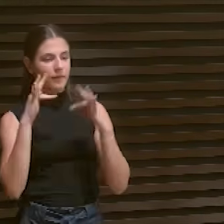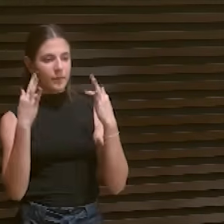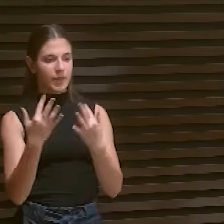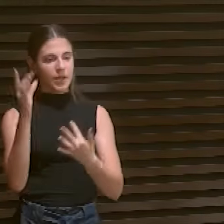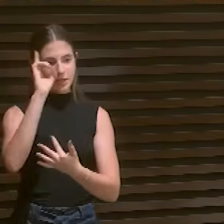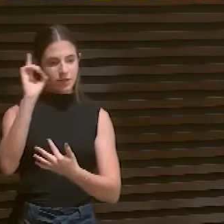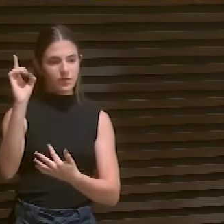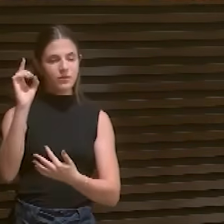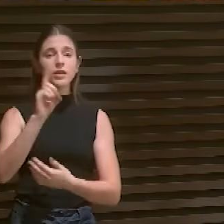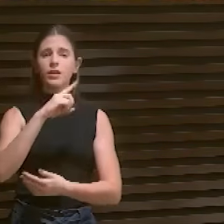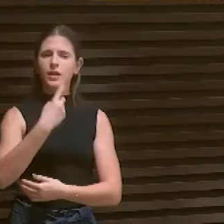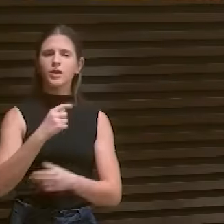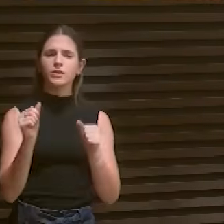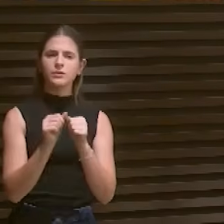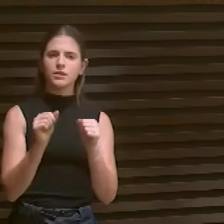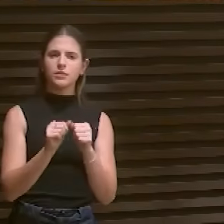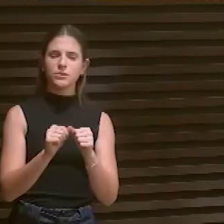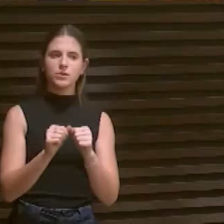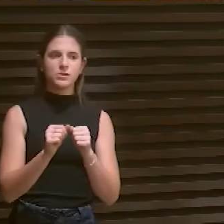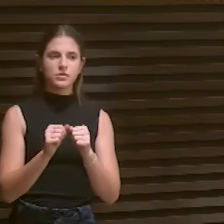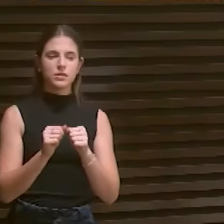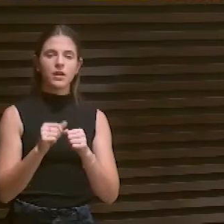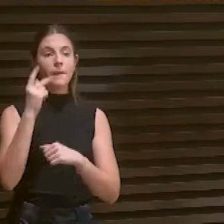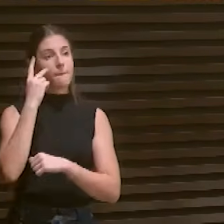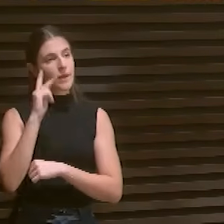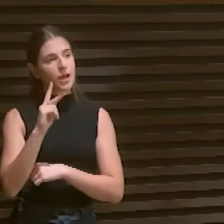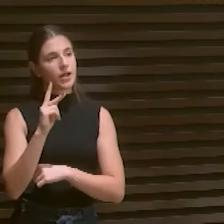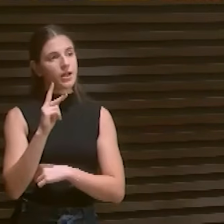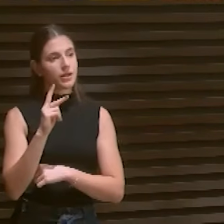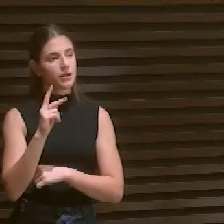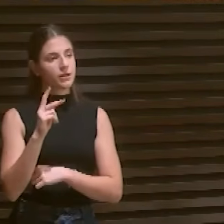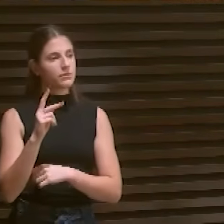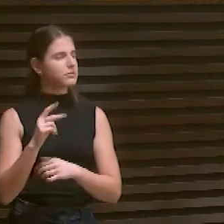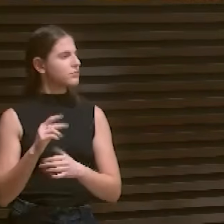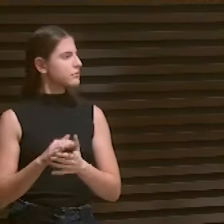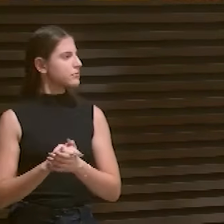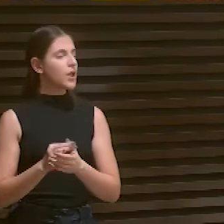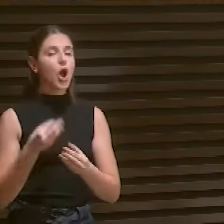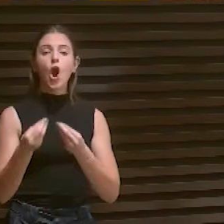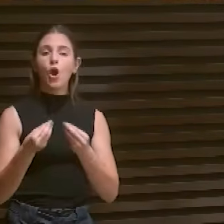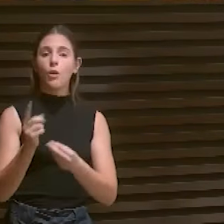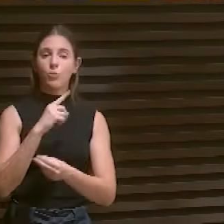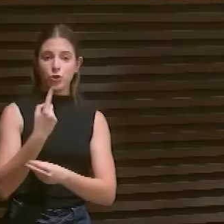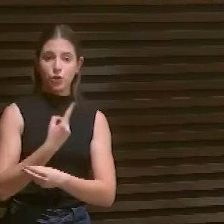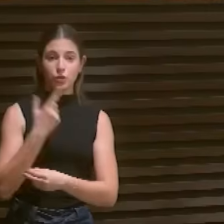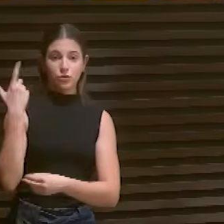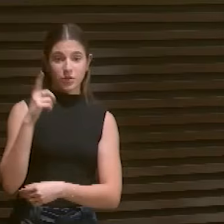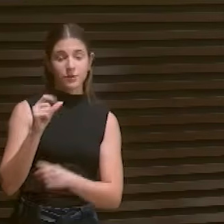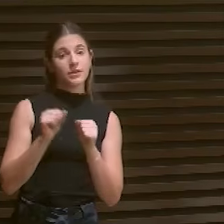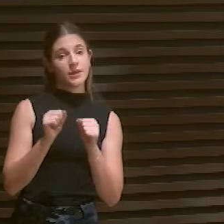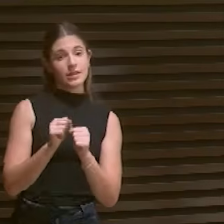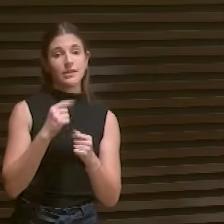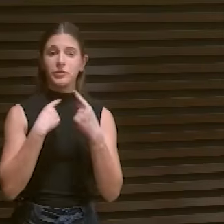Agora, o que nós fazemos para podermos, como nós conseguimos fazer a vontade de